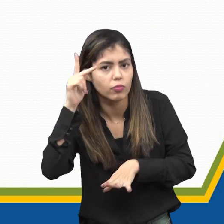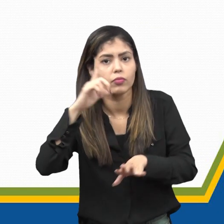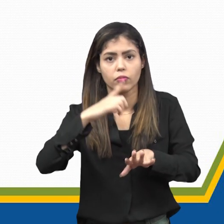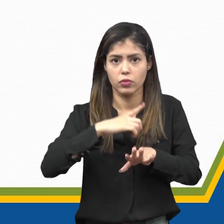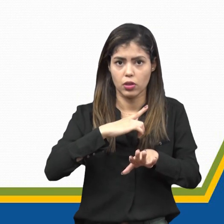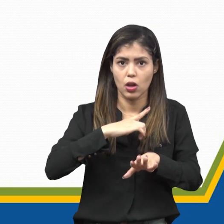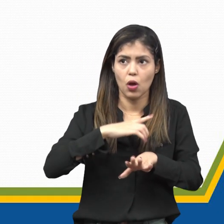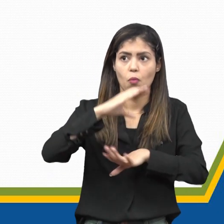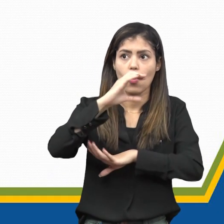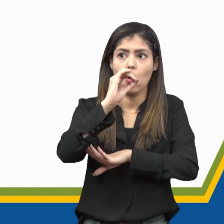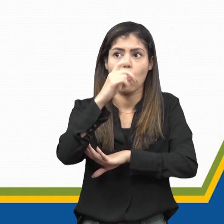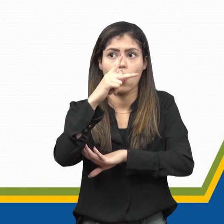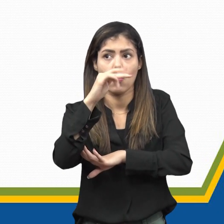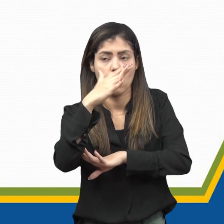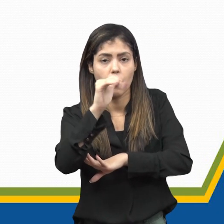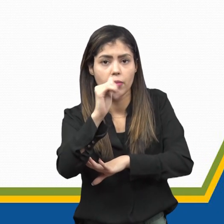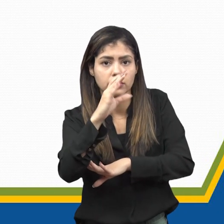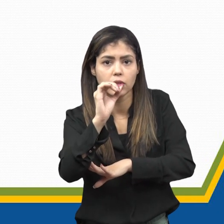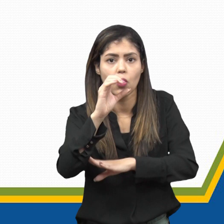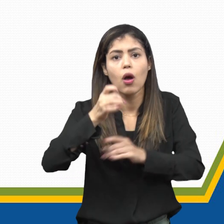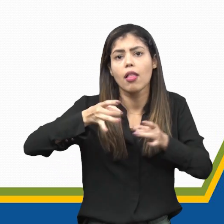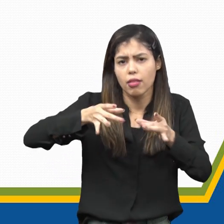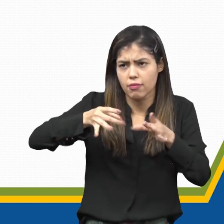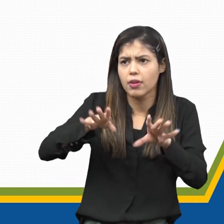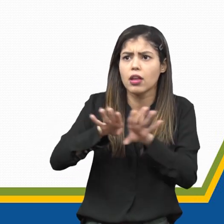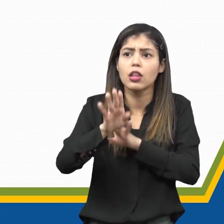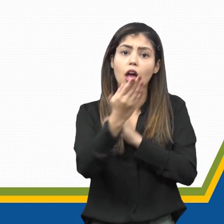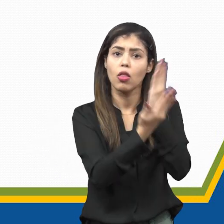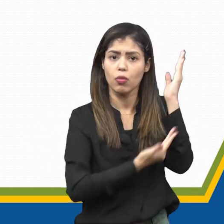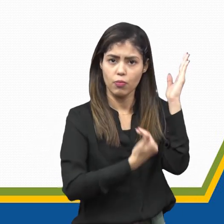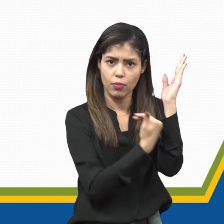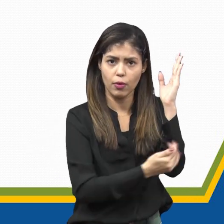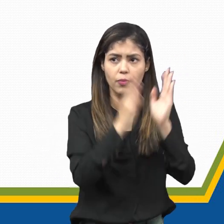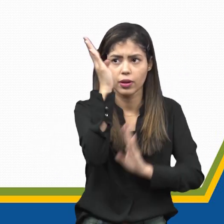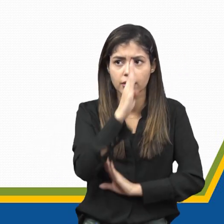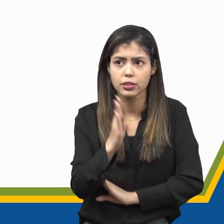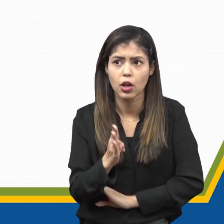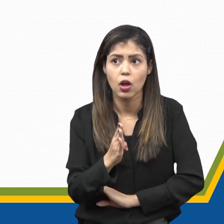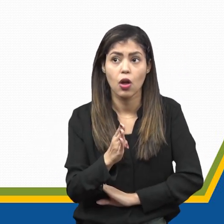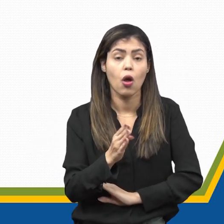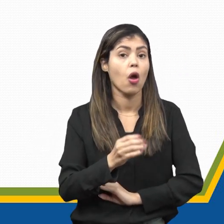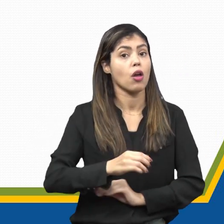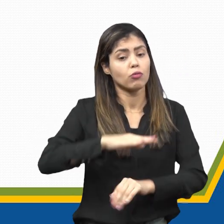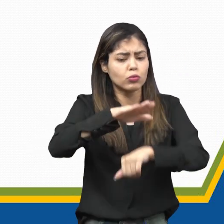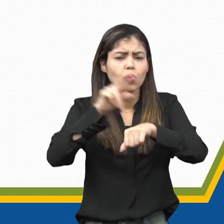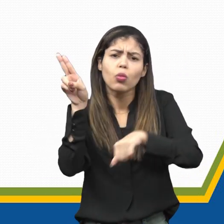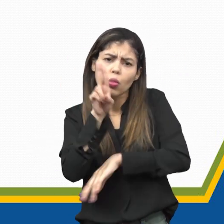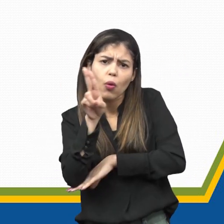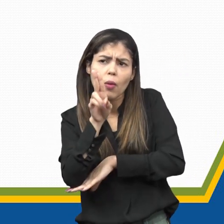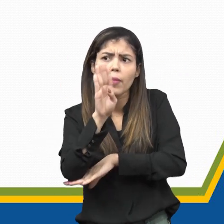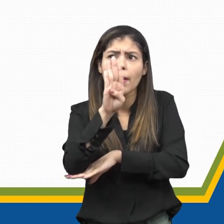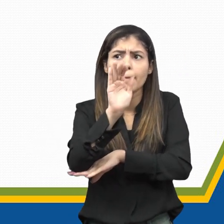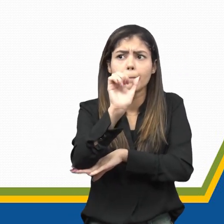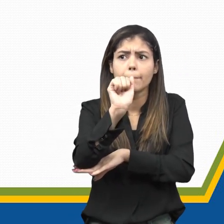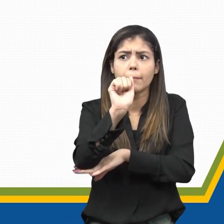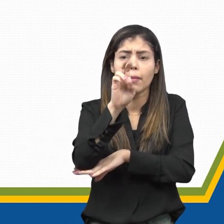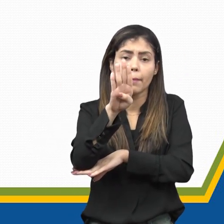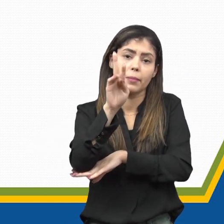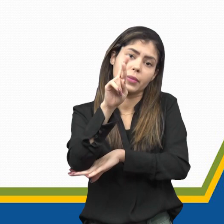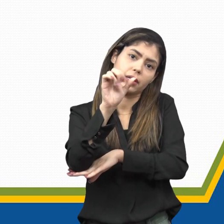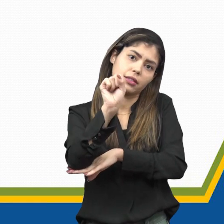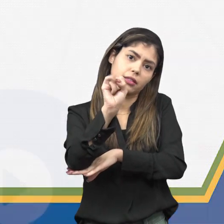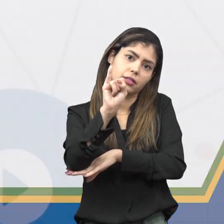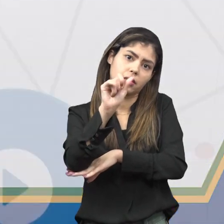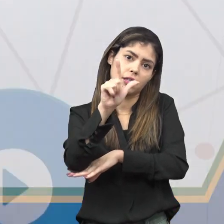como ocupação o comércio do pau-brasil, elas ficaram conhecidas como brasileiros, né? Esse sufixo eiro,